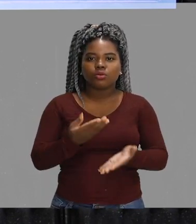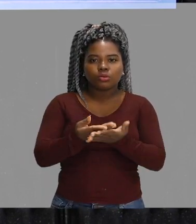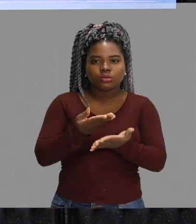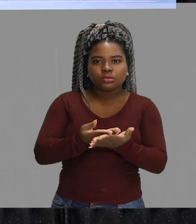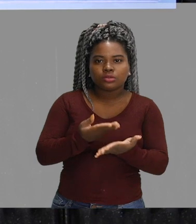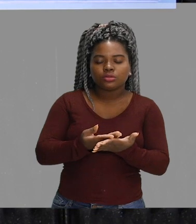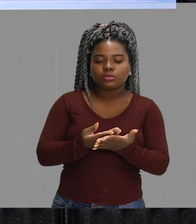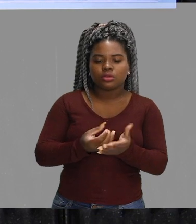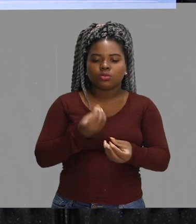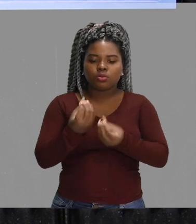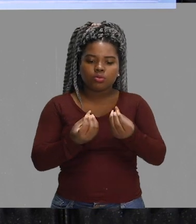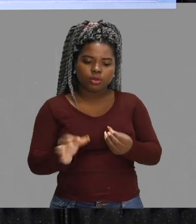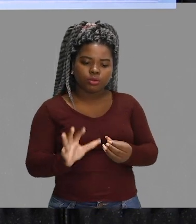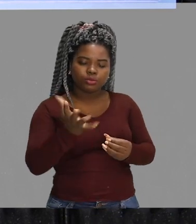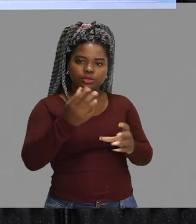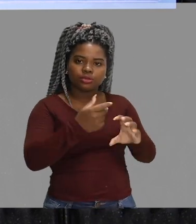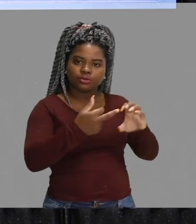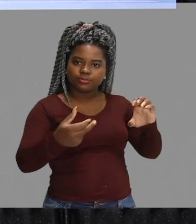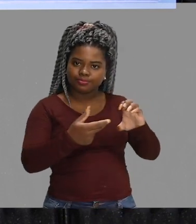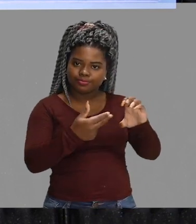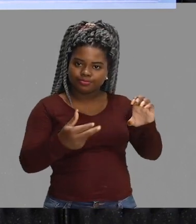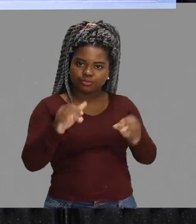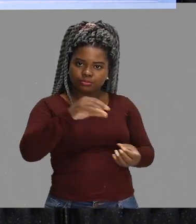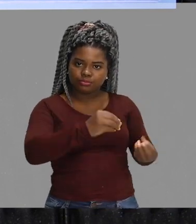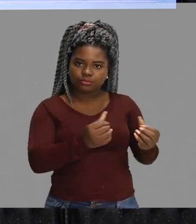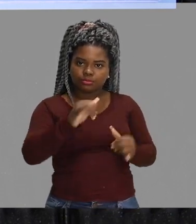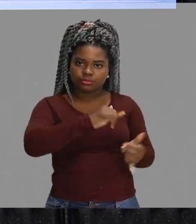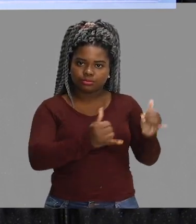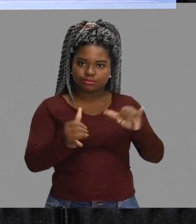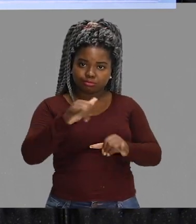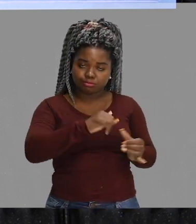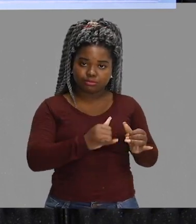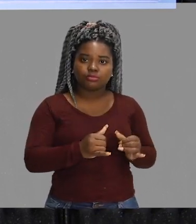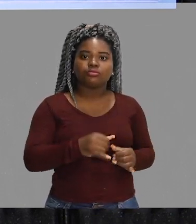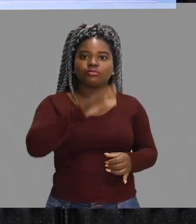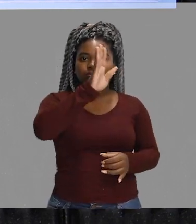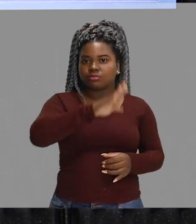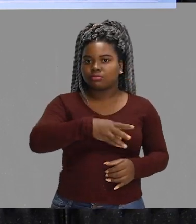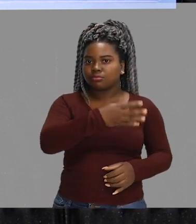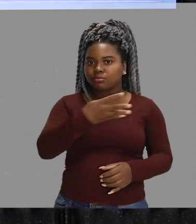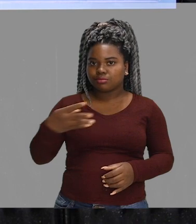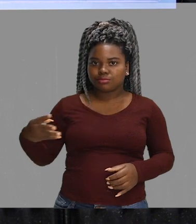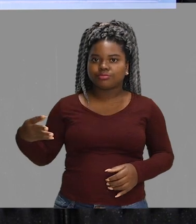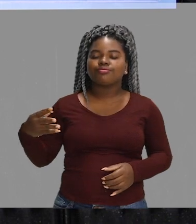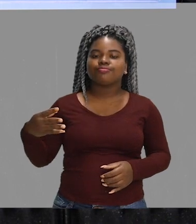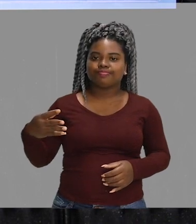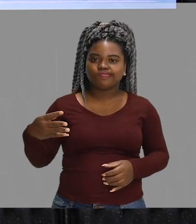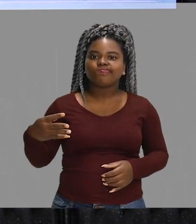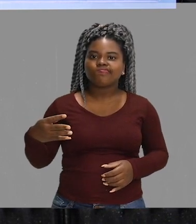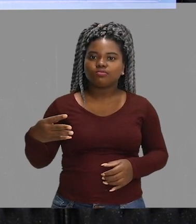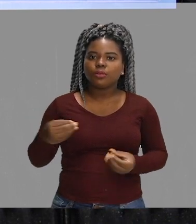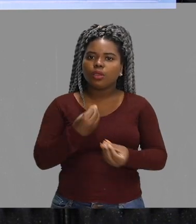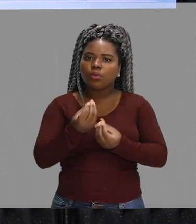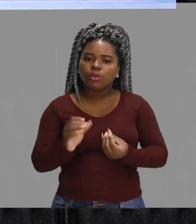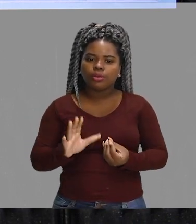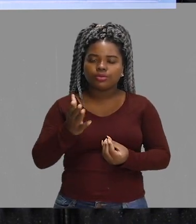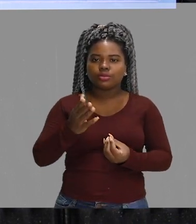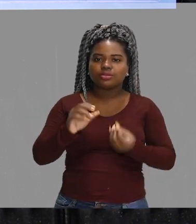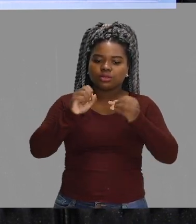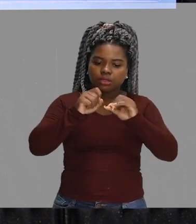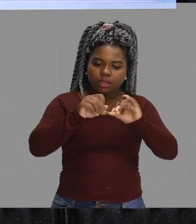conduzem corrente elétrica. Os ametais também não conduzem calor. Entre os metais e os ametais, nós